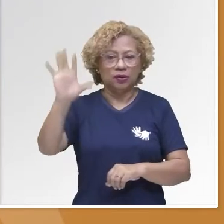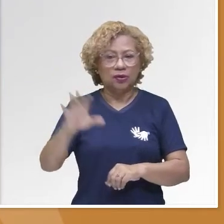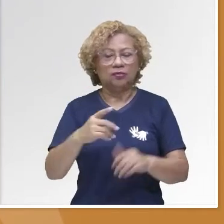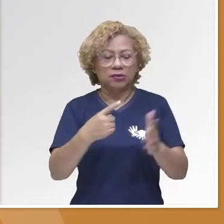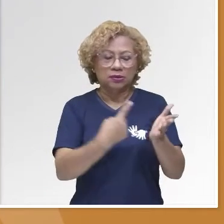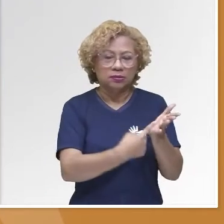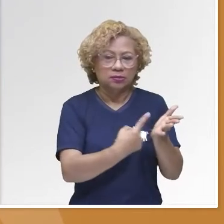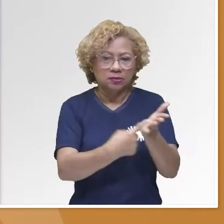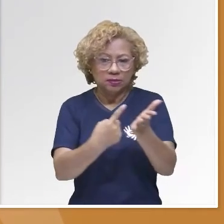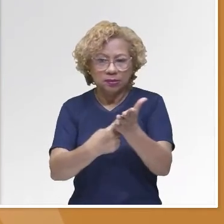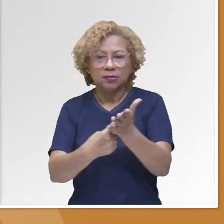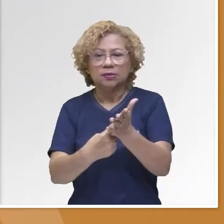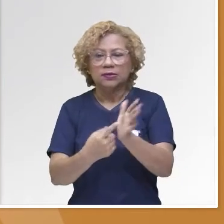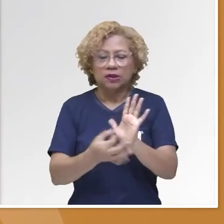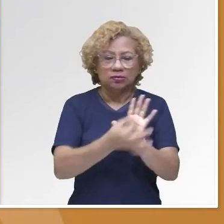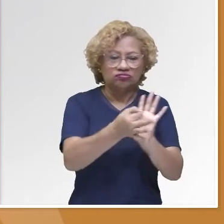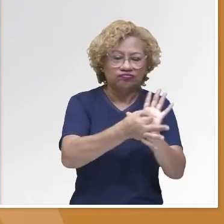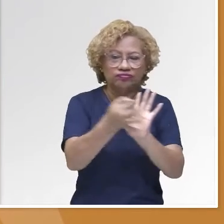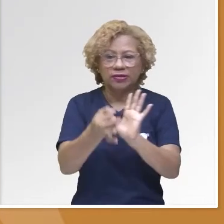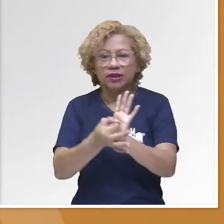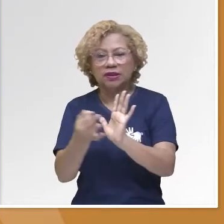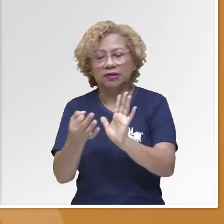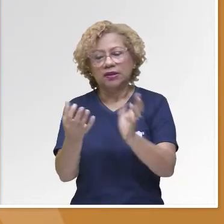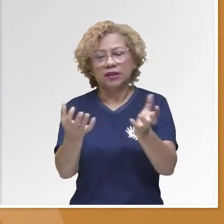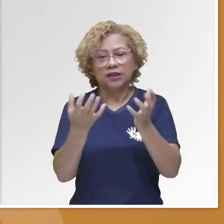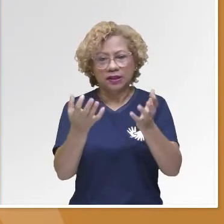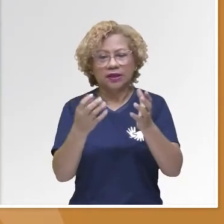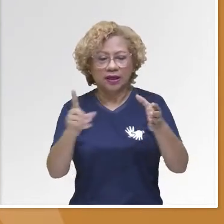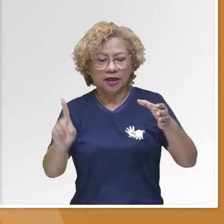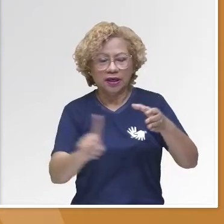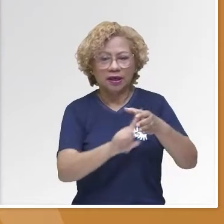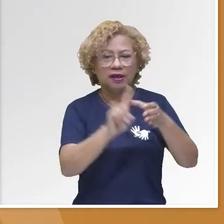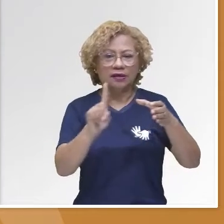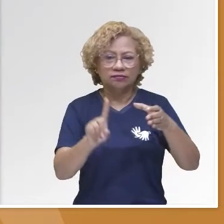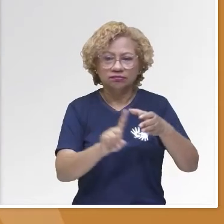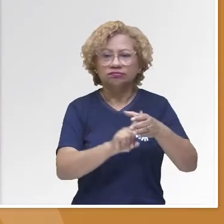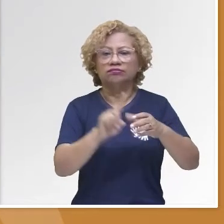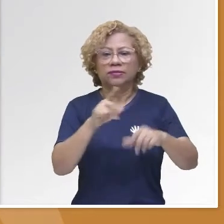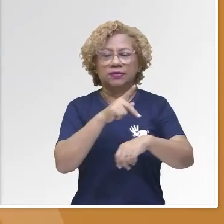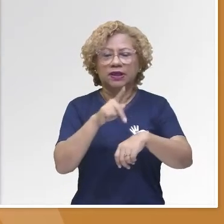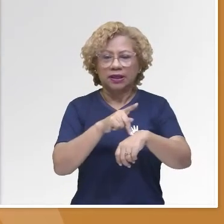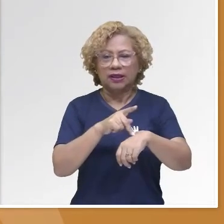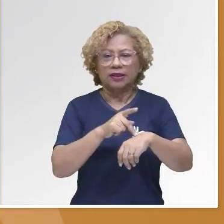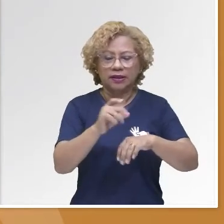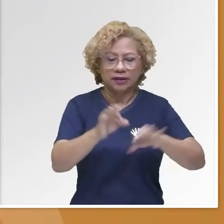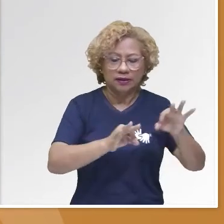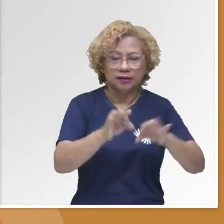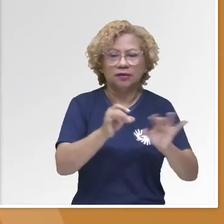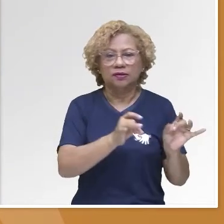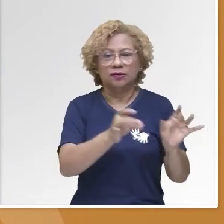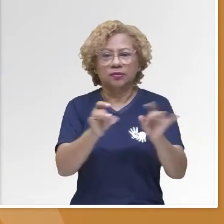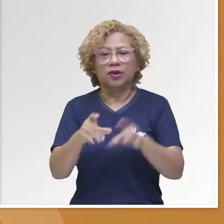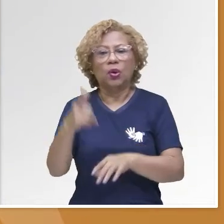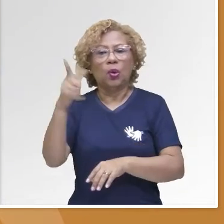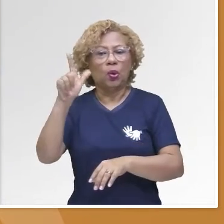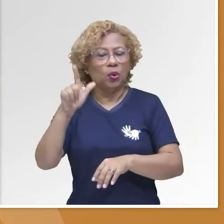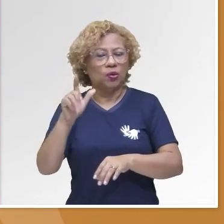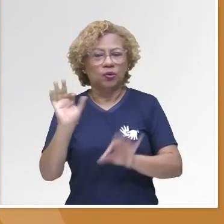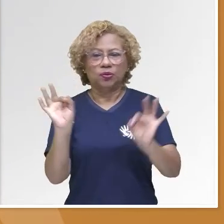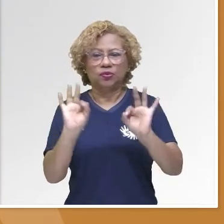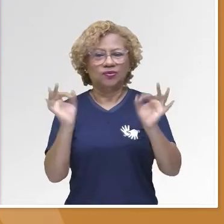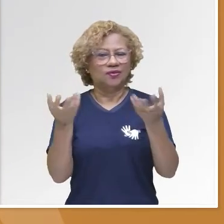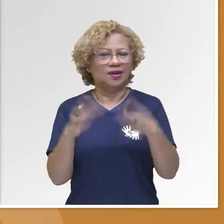Então, vai existir países que querem fazer parte, fazem questão de fazer parte da Organização Mundial do Comércio e outros